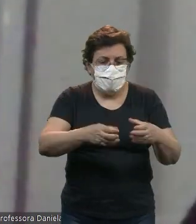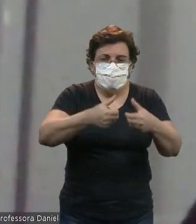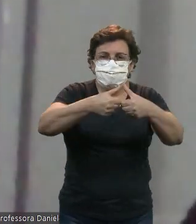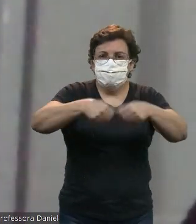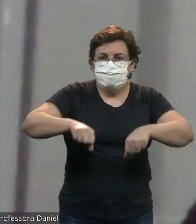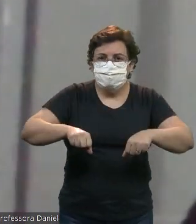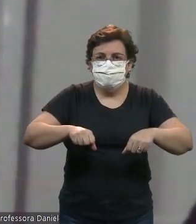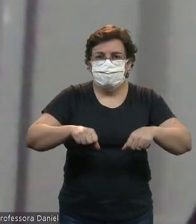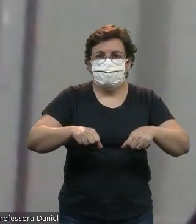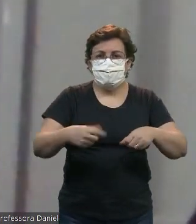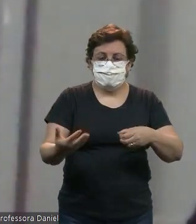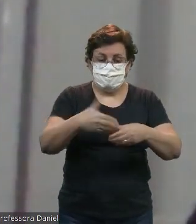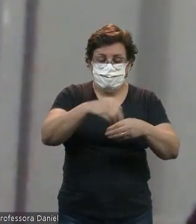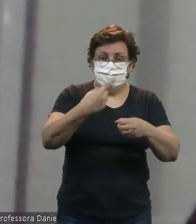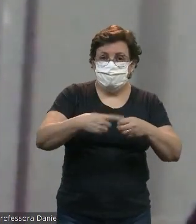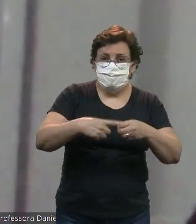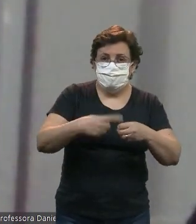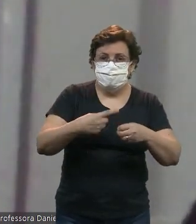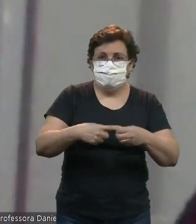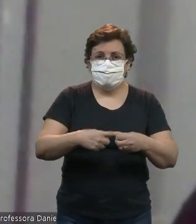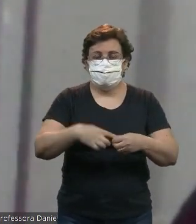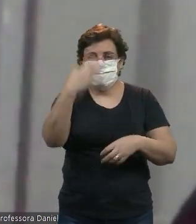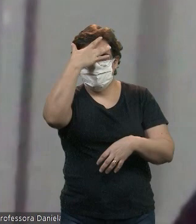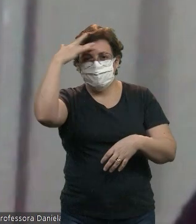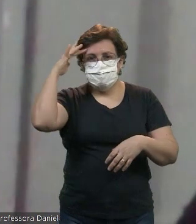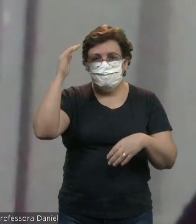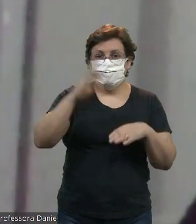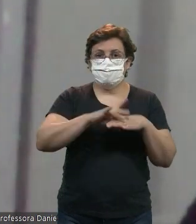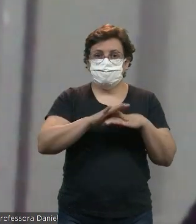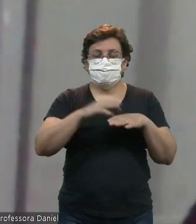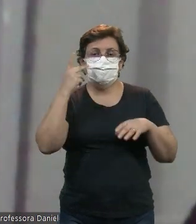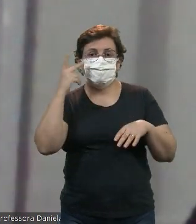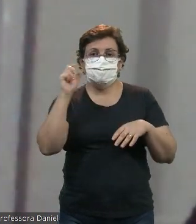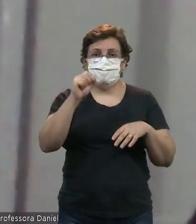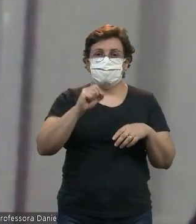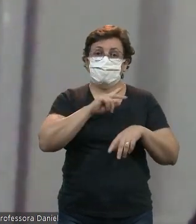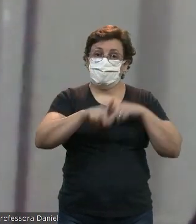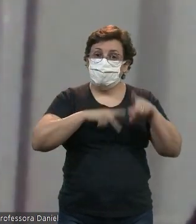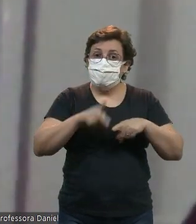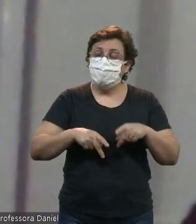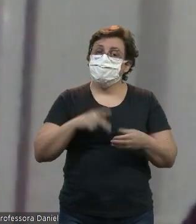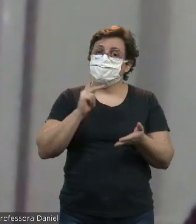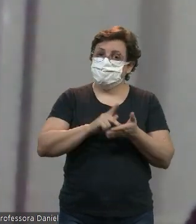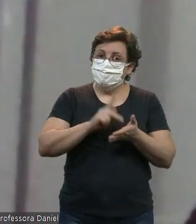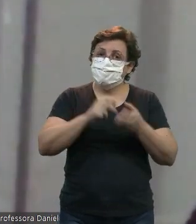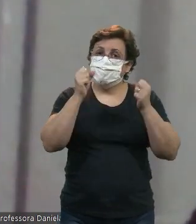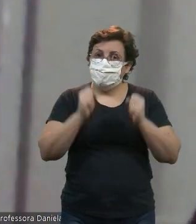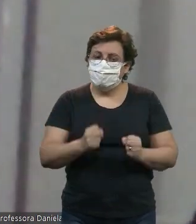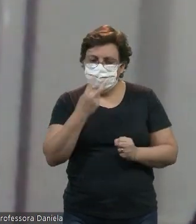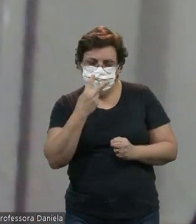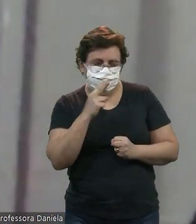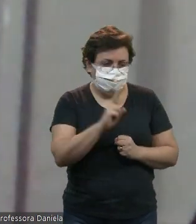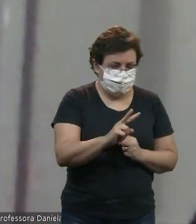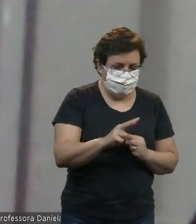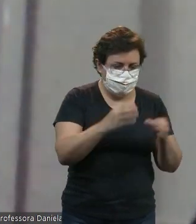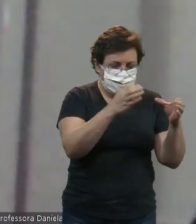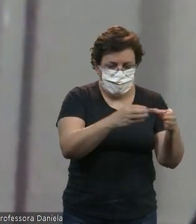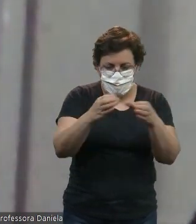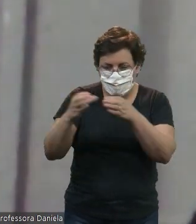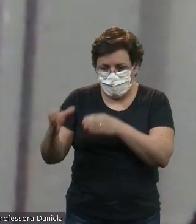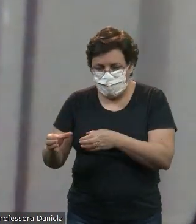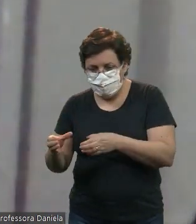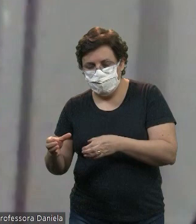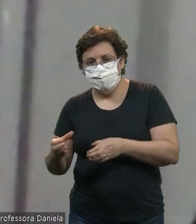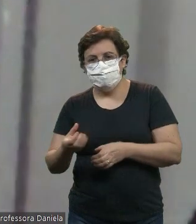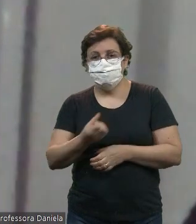rapidamente colocar aí a questão da manutenção para que a população realmente possa identificar onde é que os casos